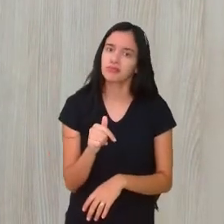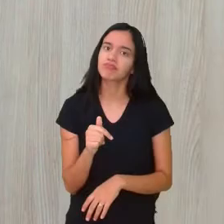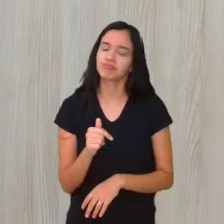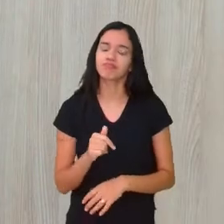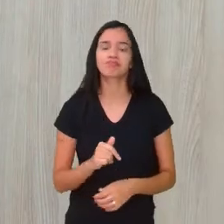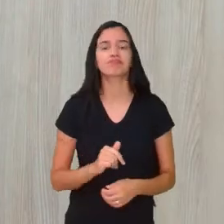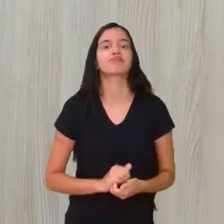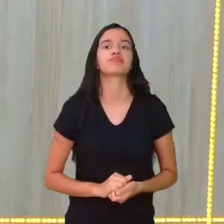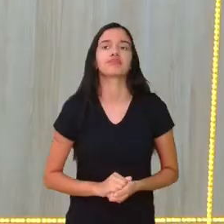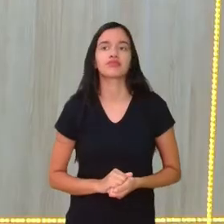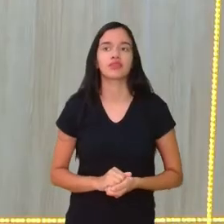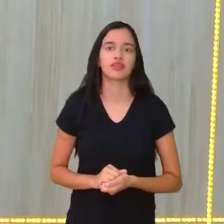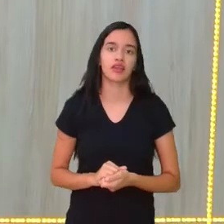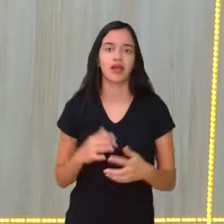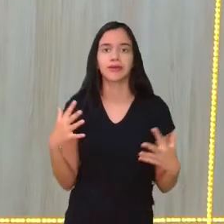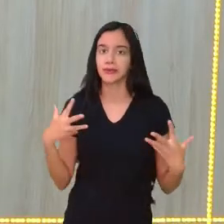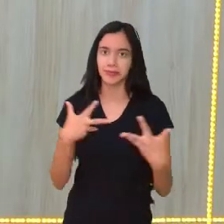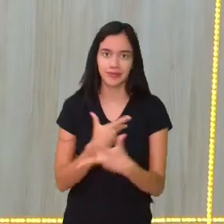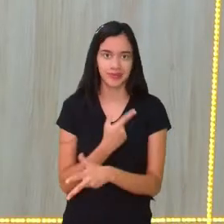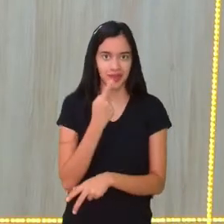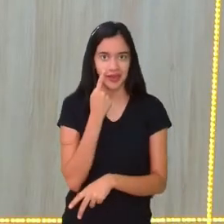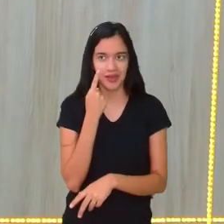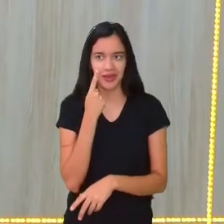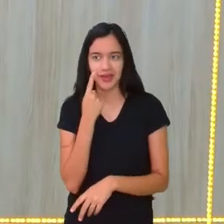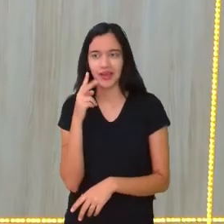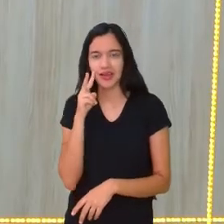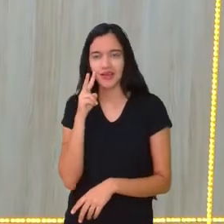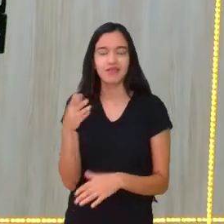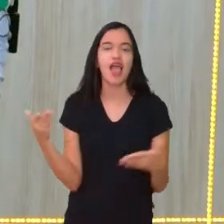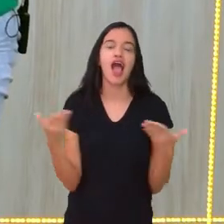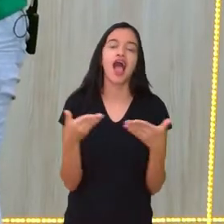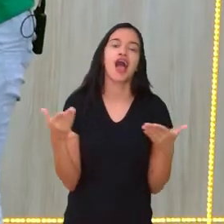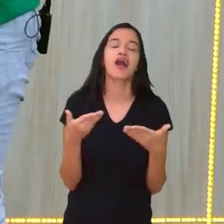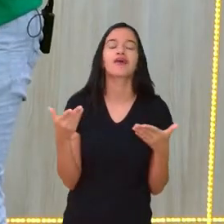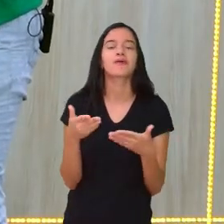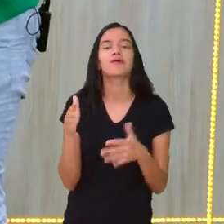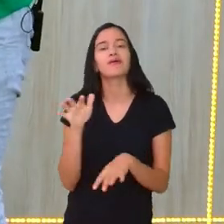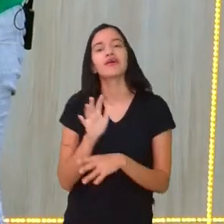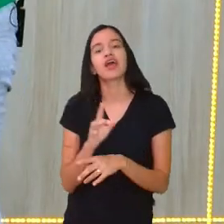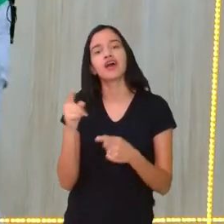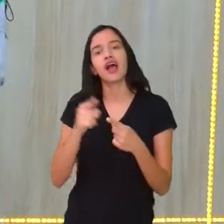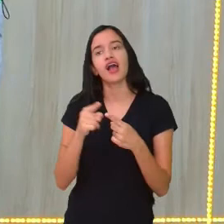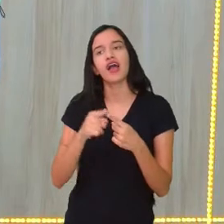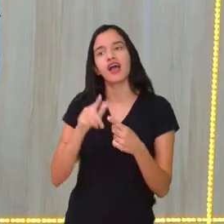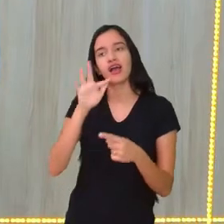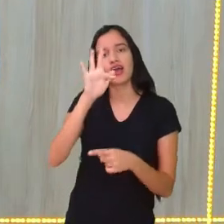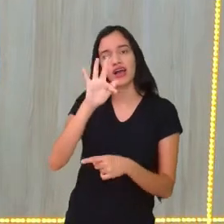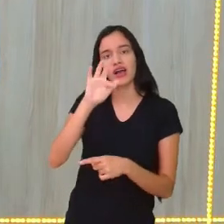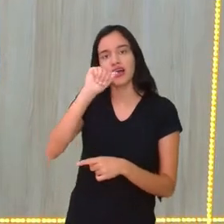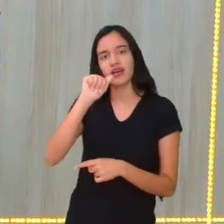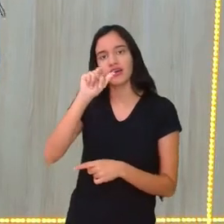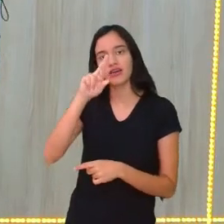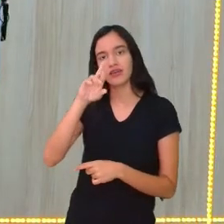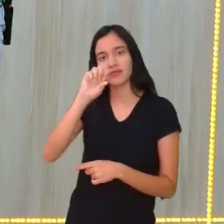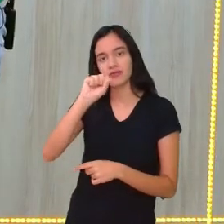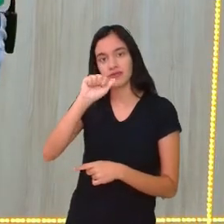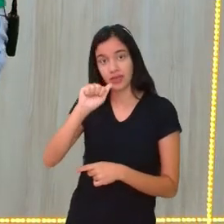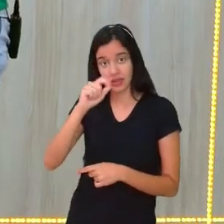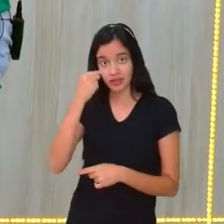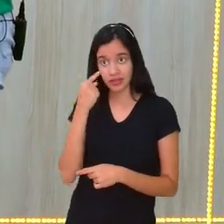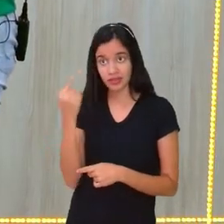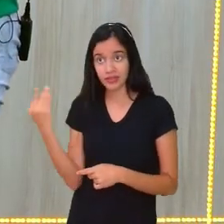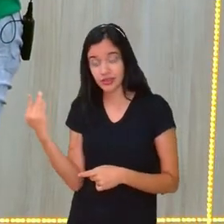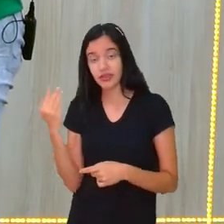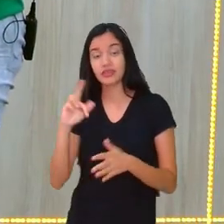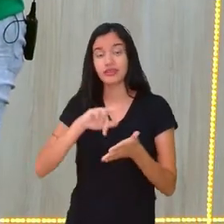Né? Vamos ver um pouquinho mais. Vamos ver, então, sobre a face. Eu botei aí a definição que está no dicionário,